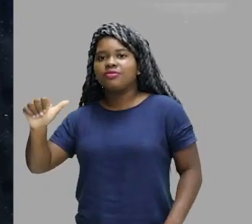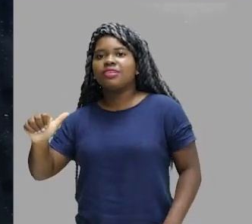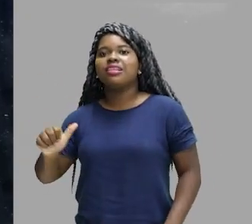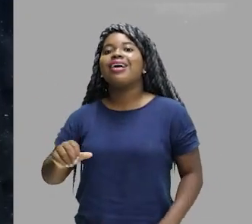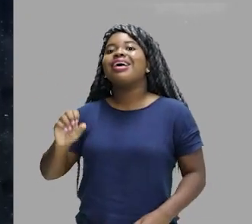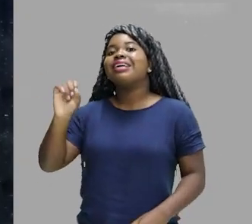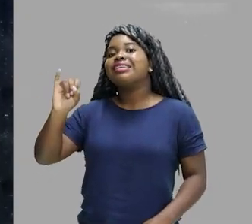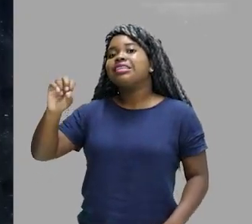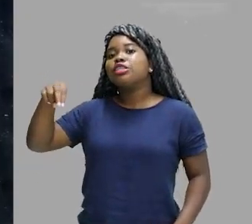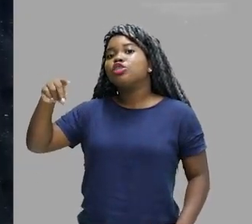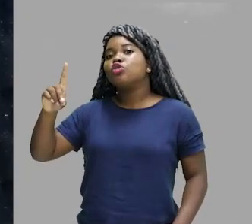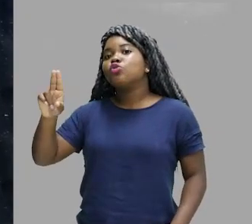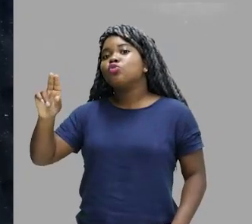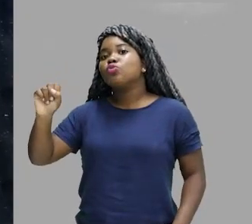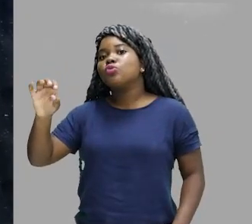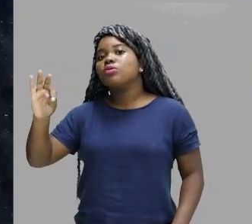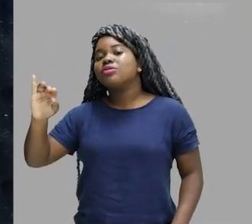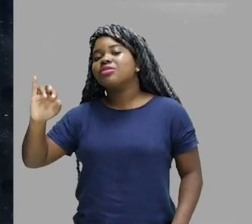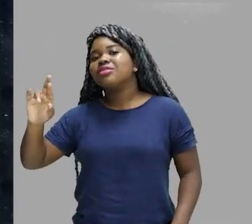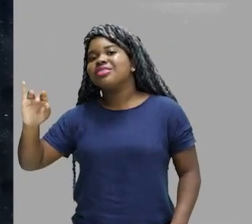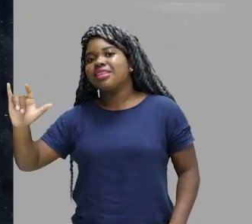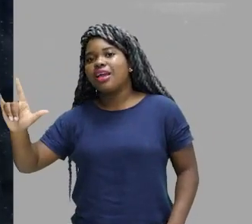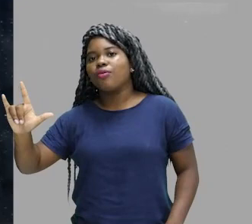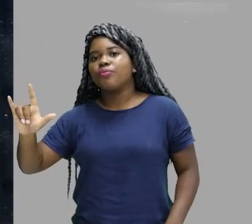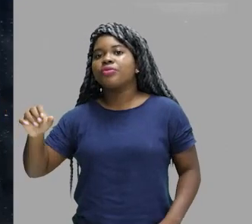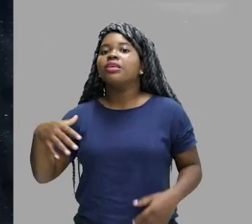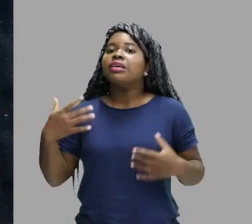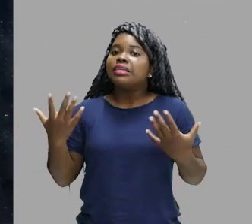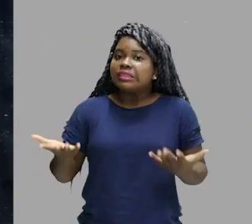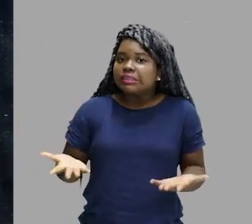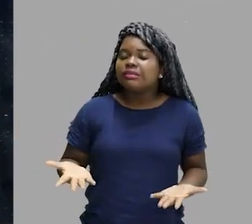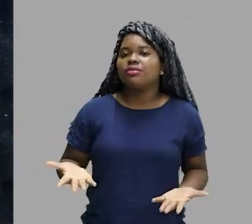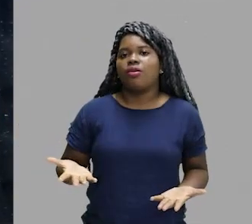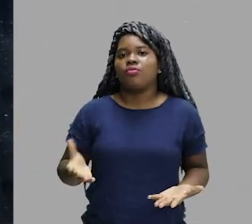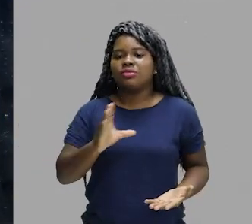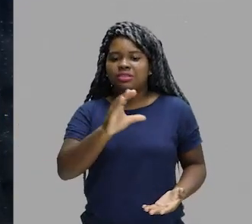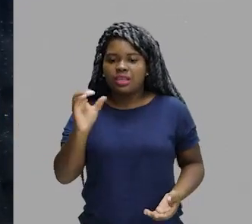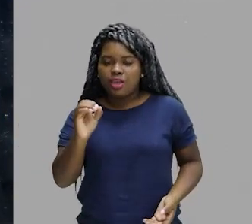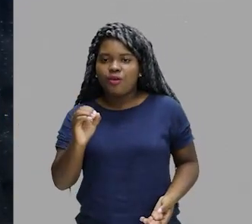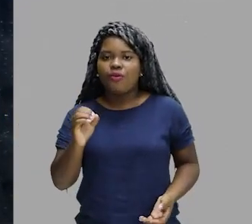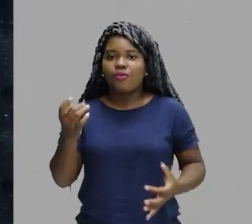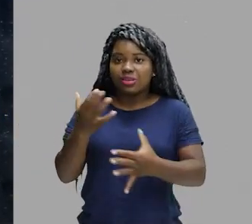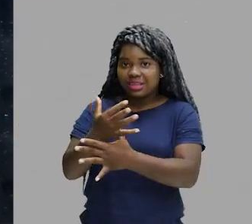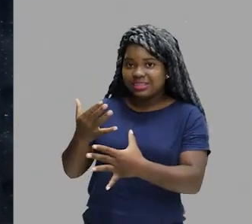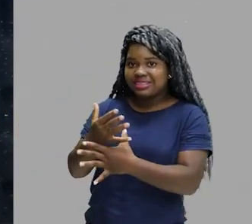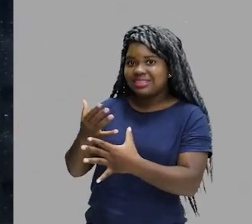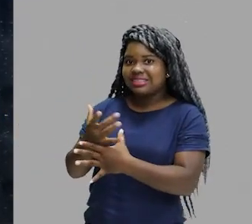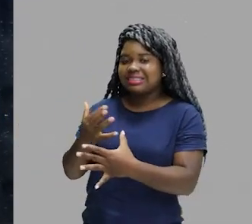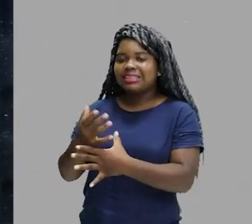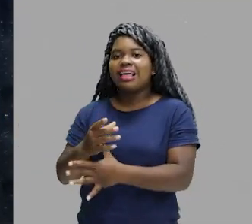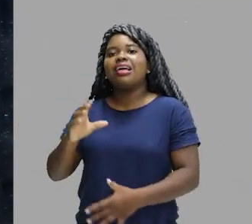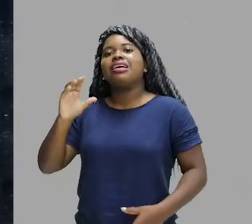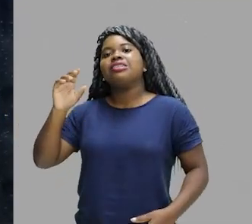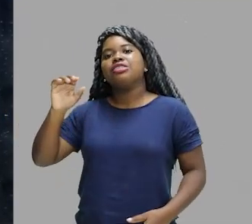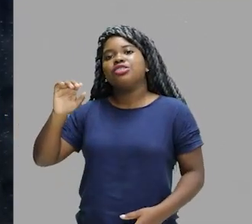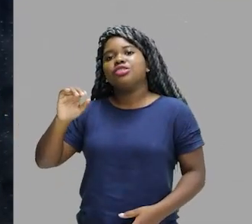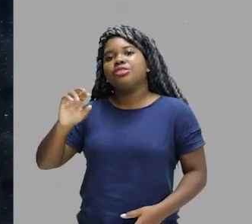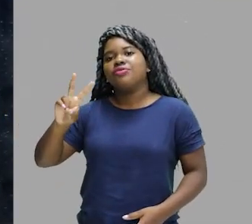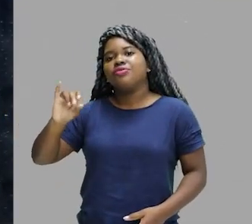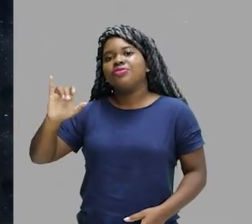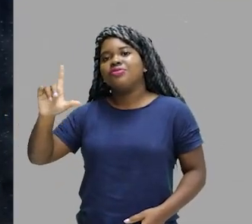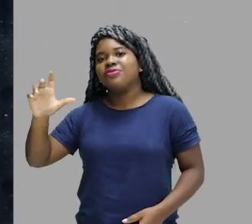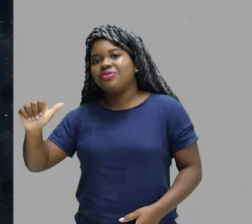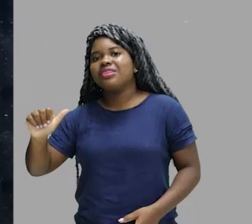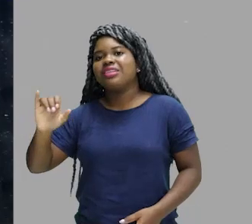dois bairros, eles são consequência do realismo. Cidade operária. A cidade é feita para quem? Esse bairro é feito para quem? Para operários.